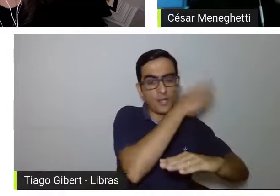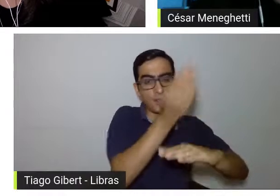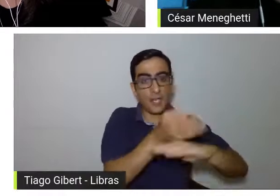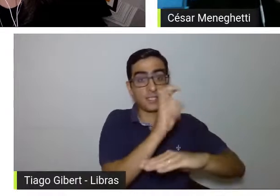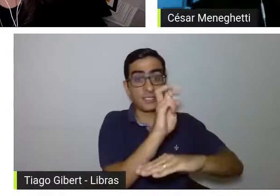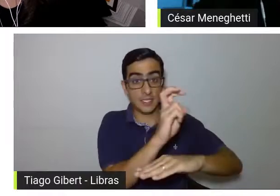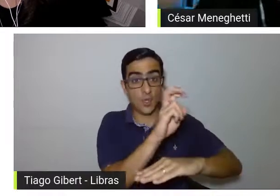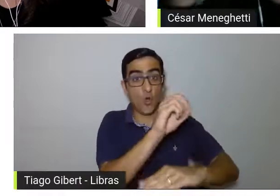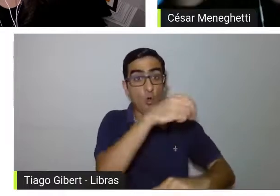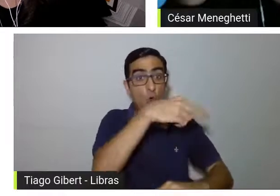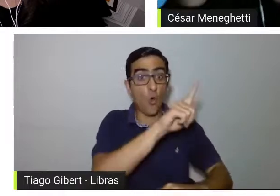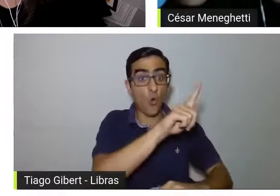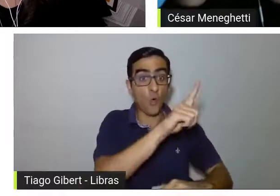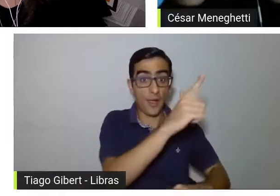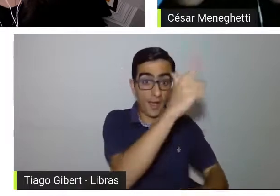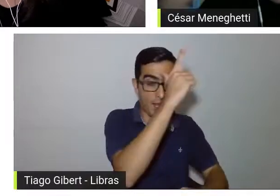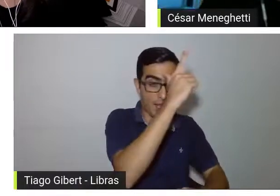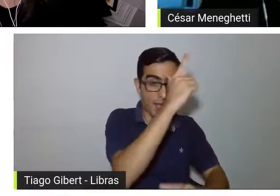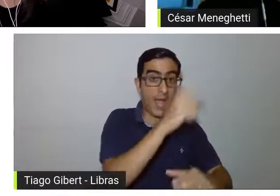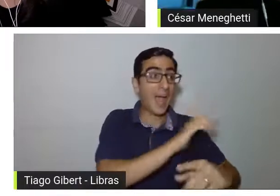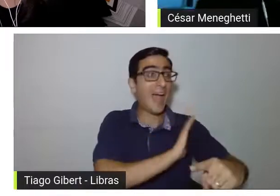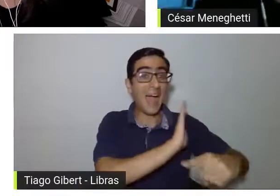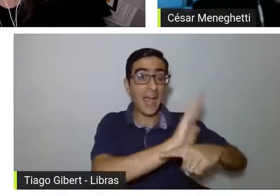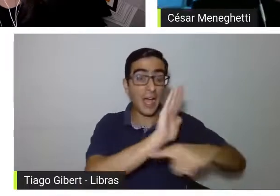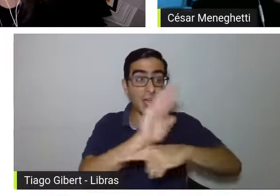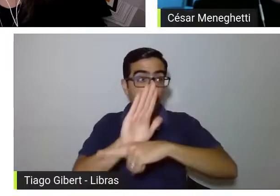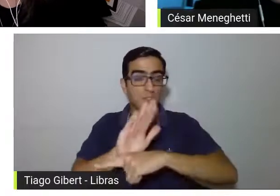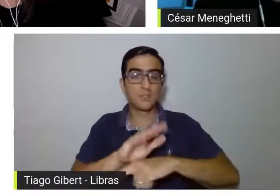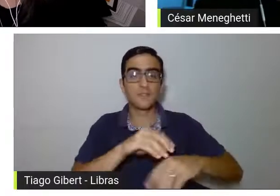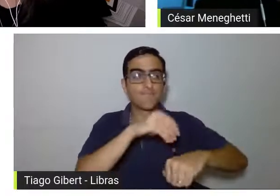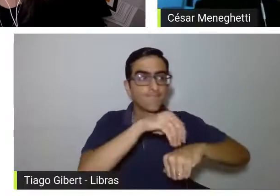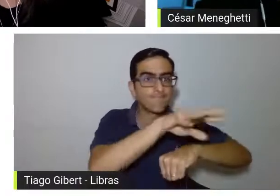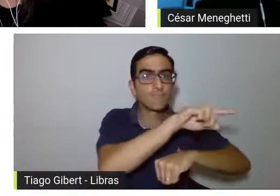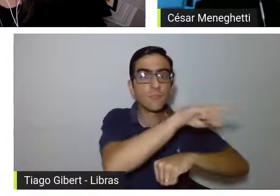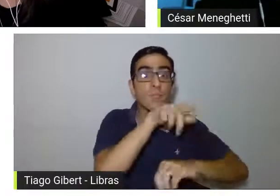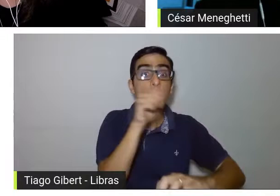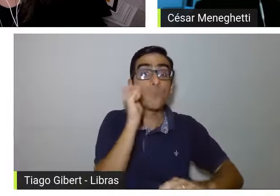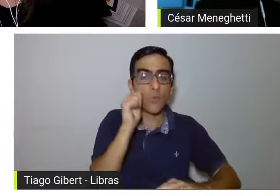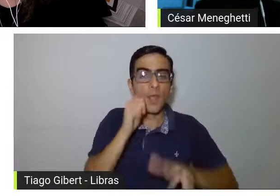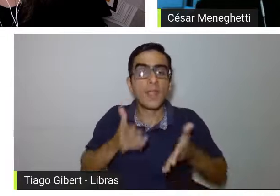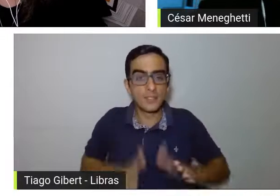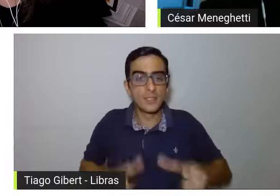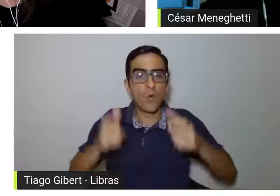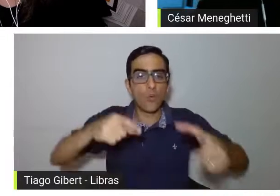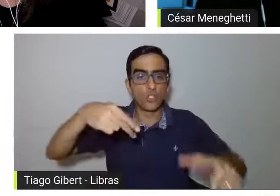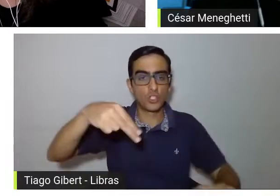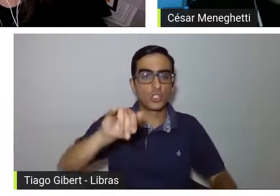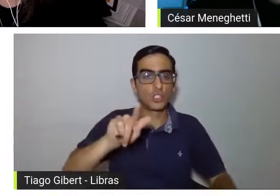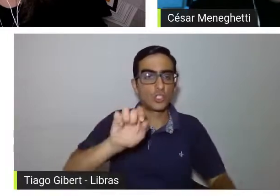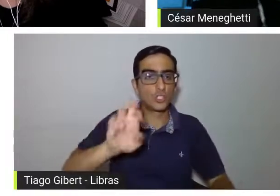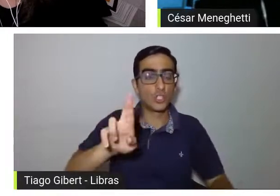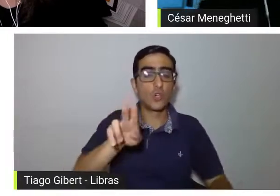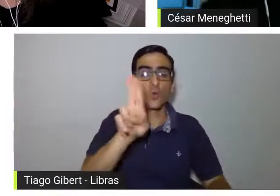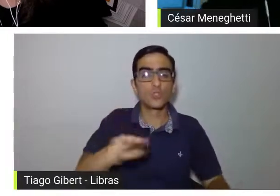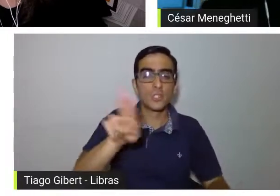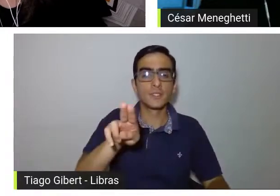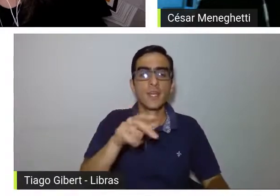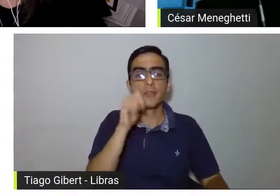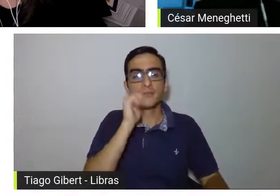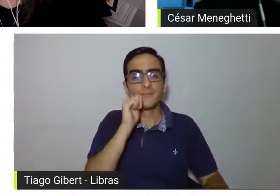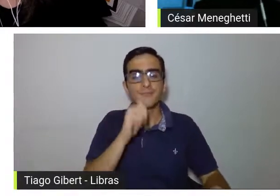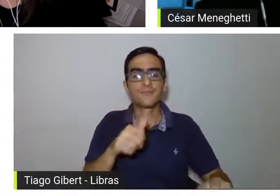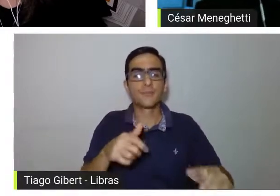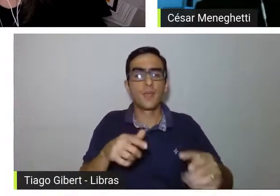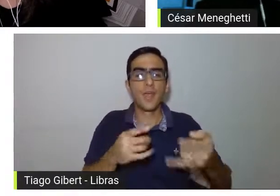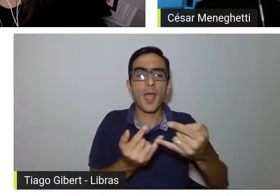ONG alemã, tentando conscientizar as mulheres nigerinas a usar preservativo, a ter